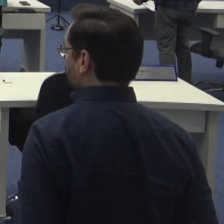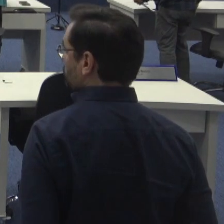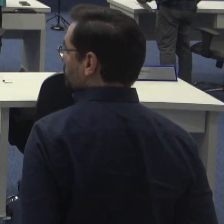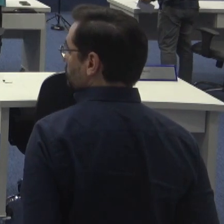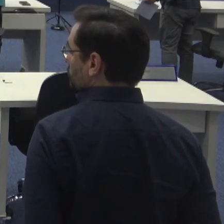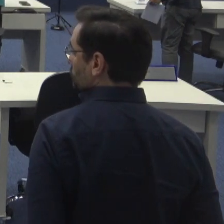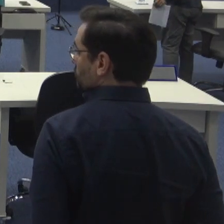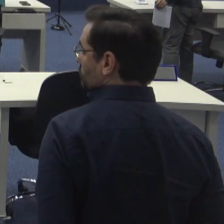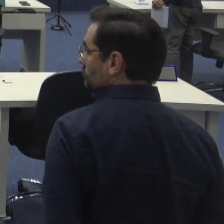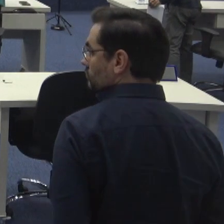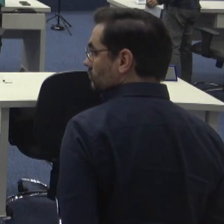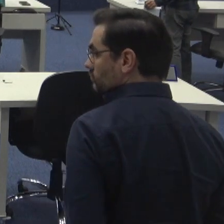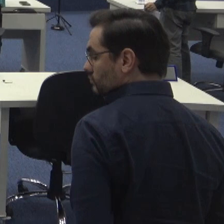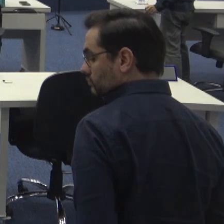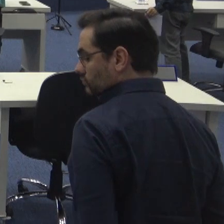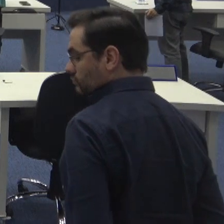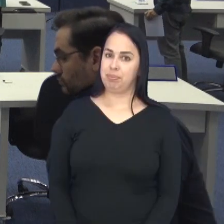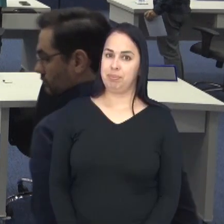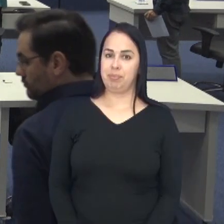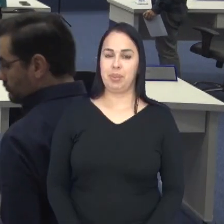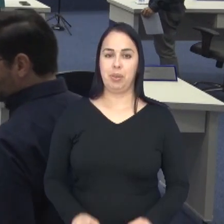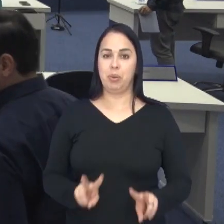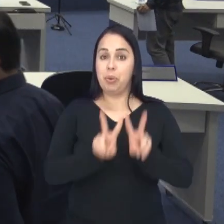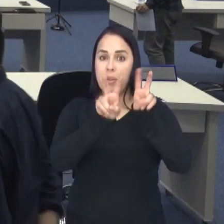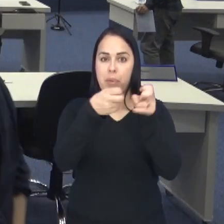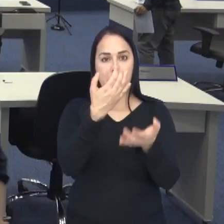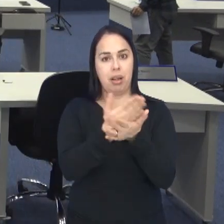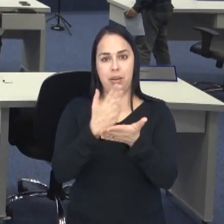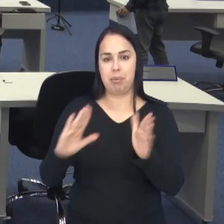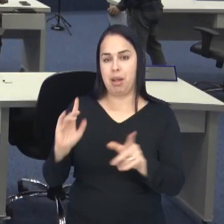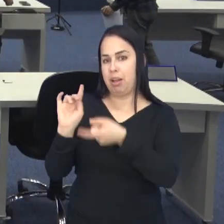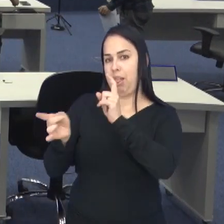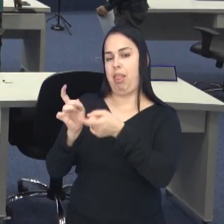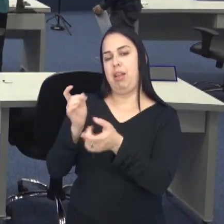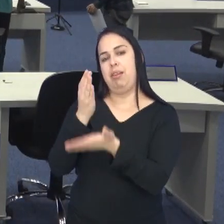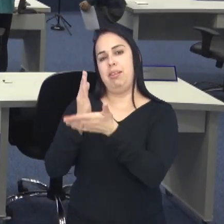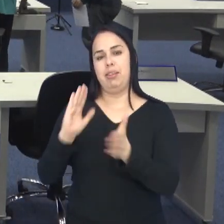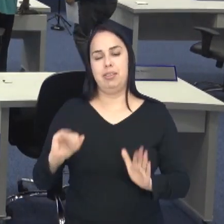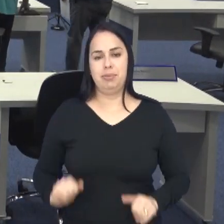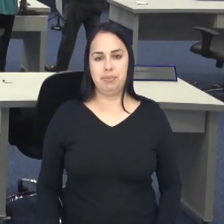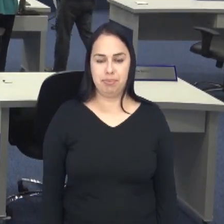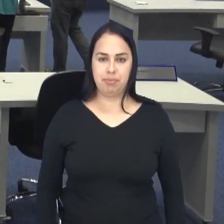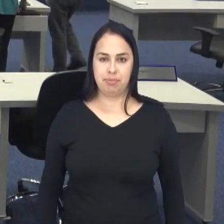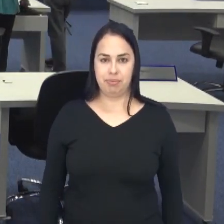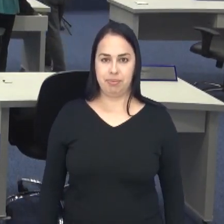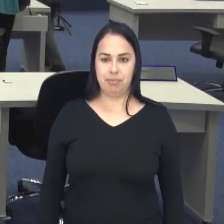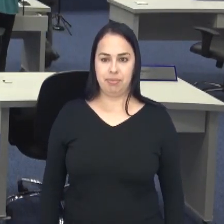Nada mais havendo a tratar, está encerrada a presente sessão.